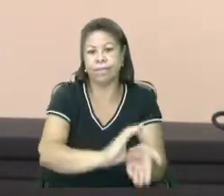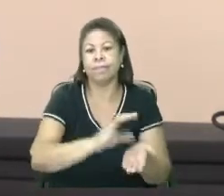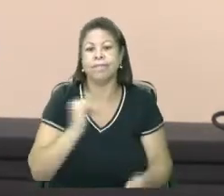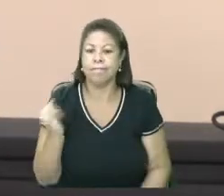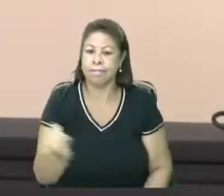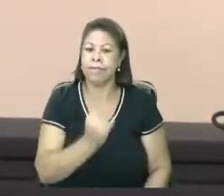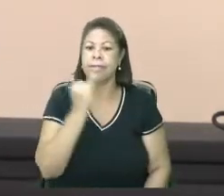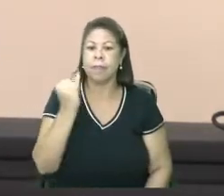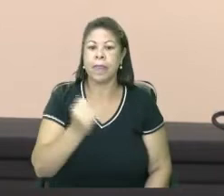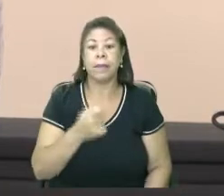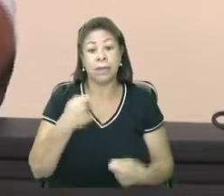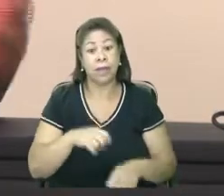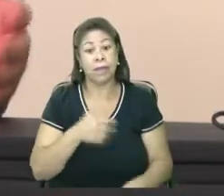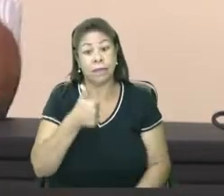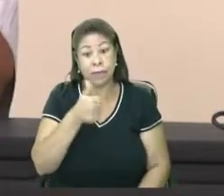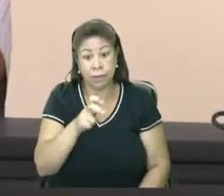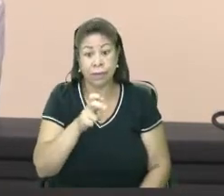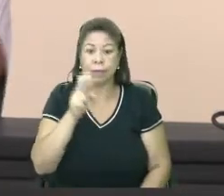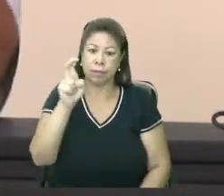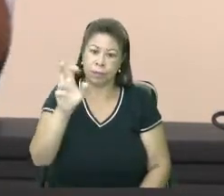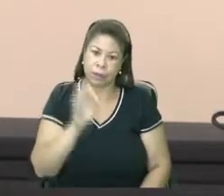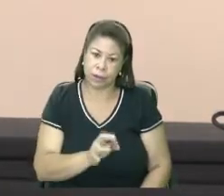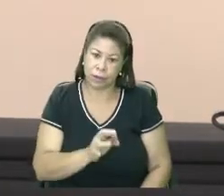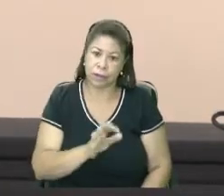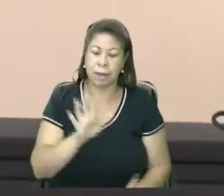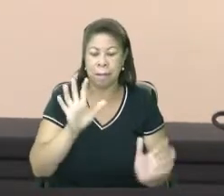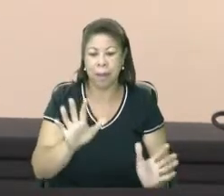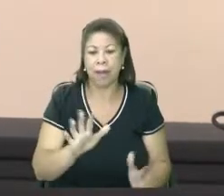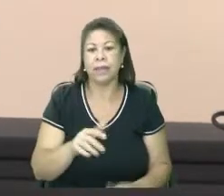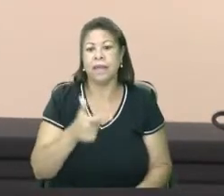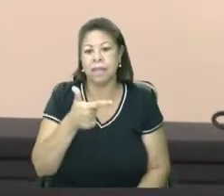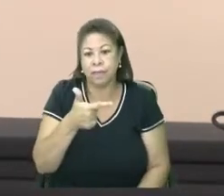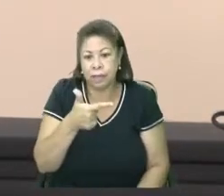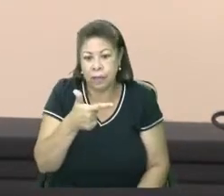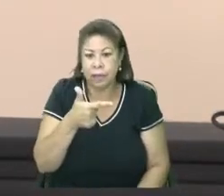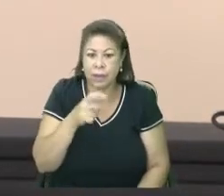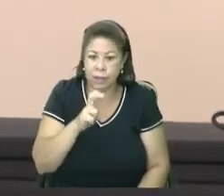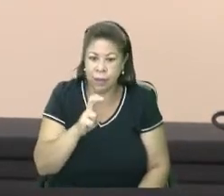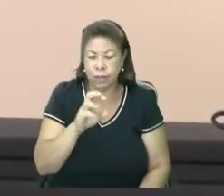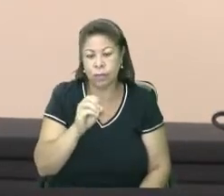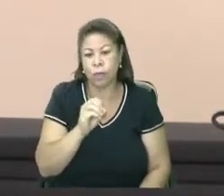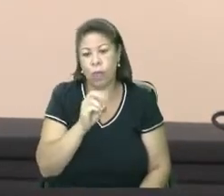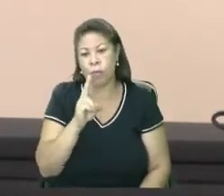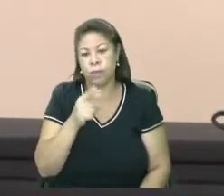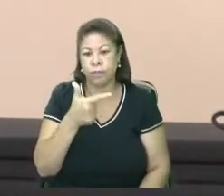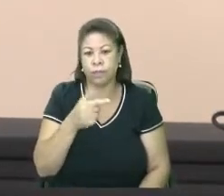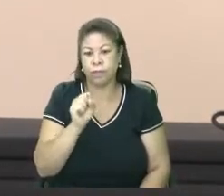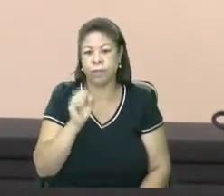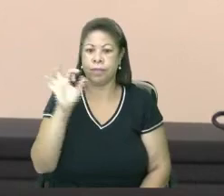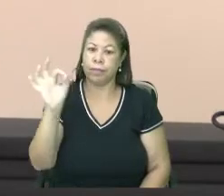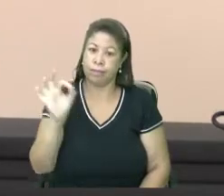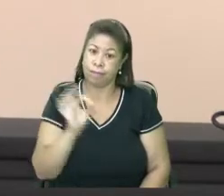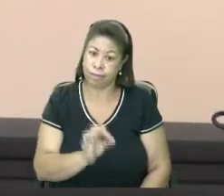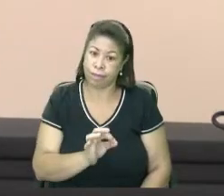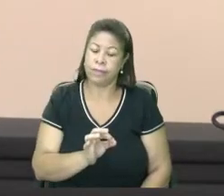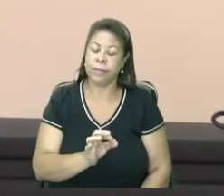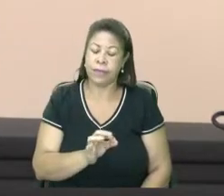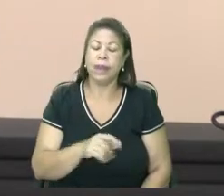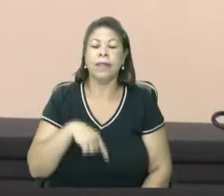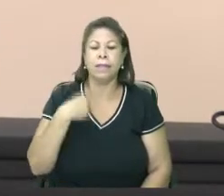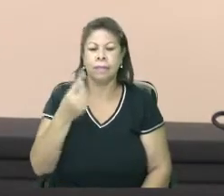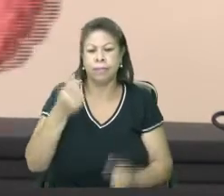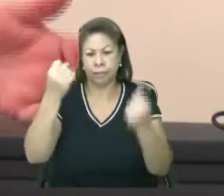de 15% e acaba ficando em 25%, 28%. Mas a gente vai fazer a apresentação e ter os números mais claros,